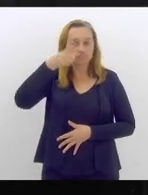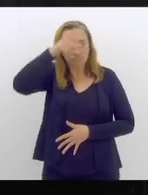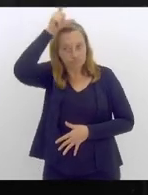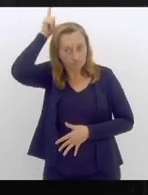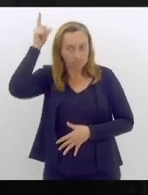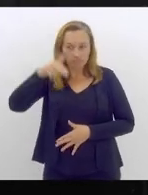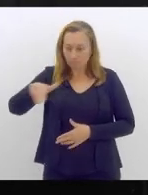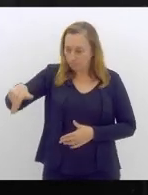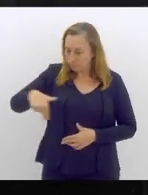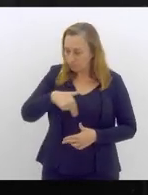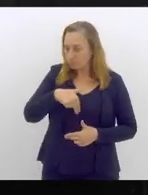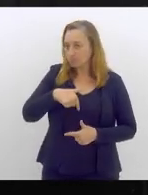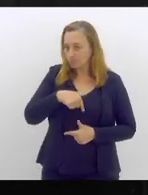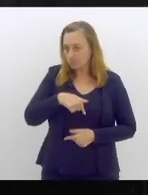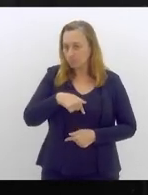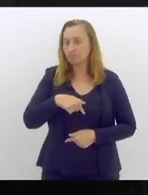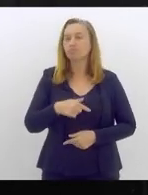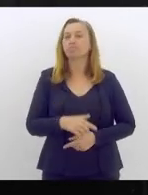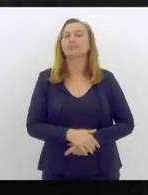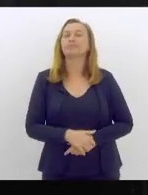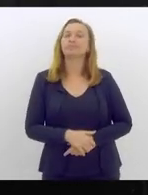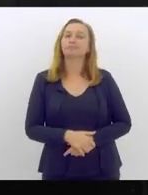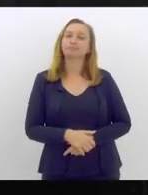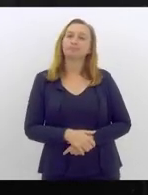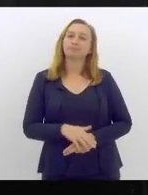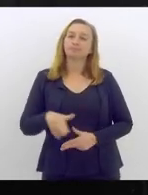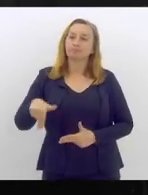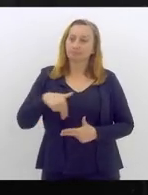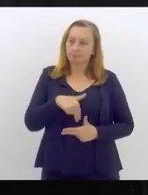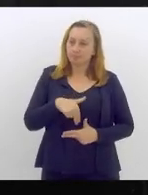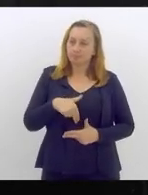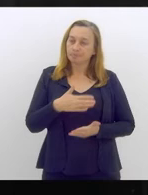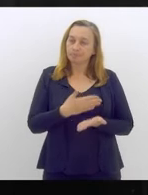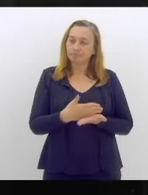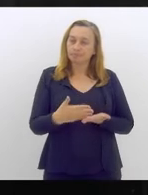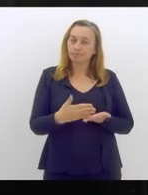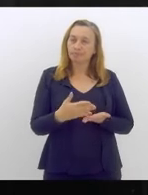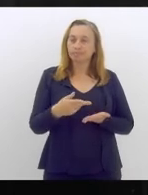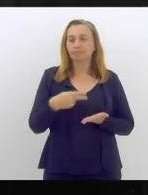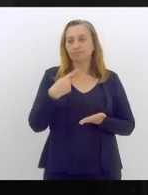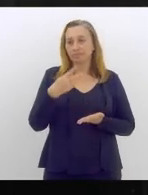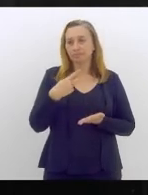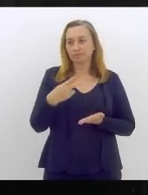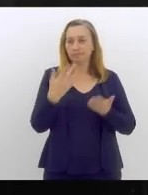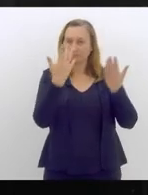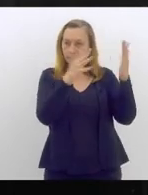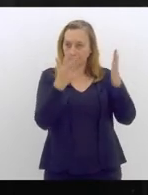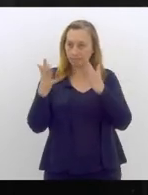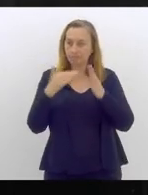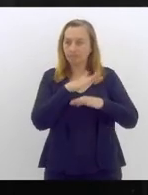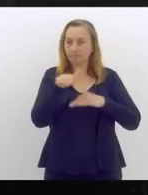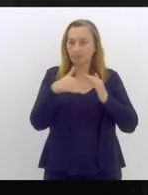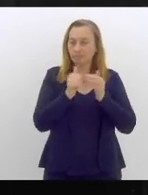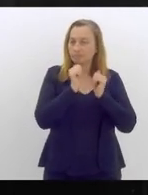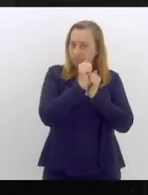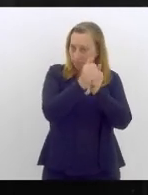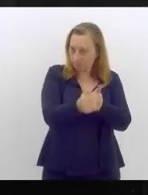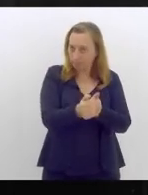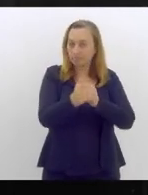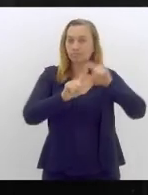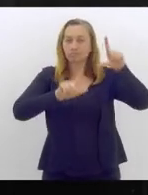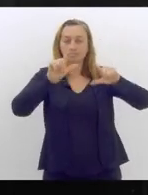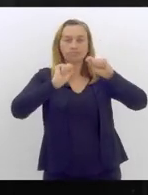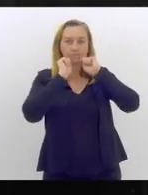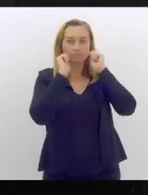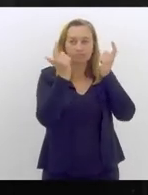aqui nessa Tribuna antes de começar a minha fala saudar a todos que nos acompanham pela